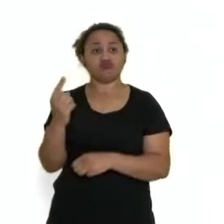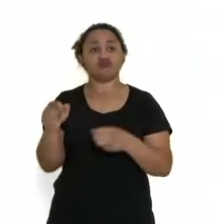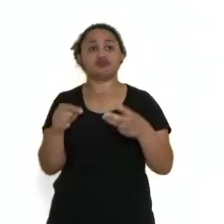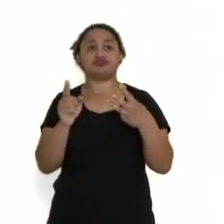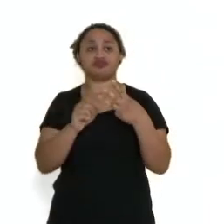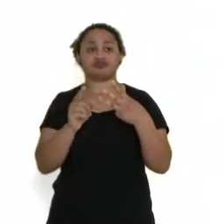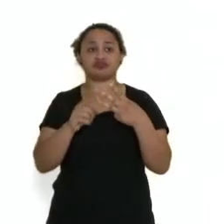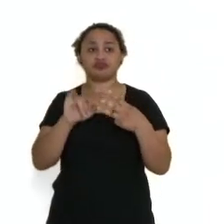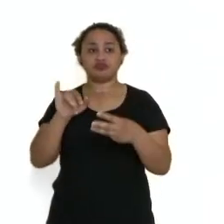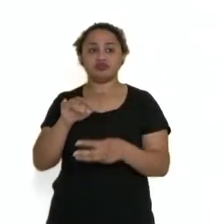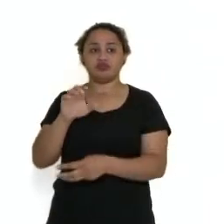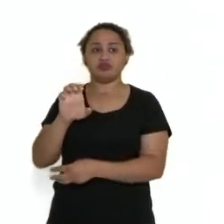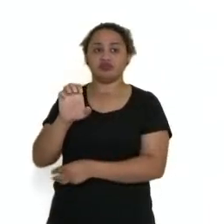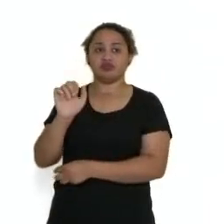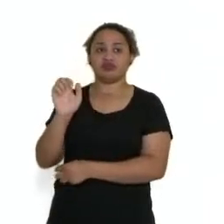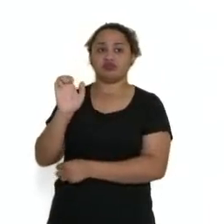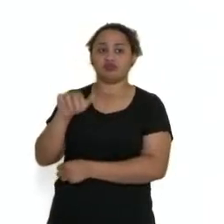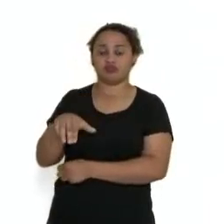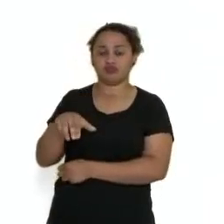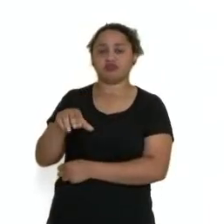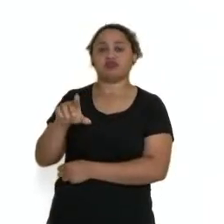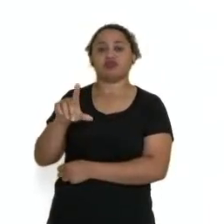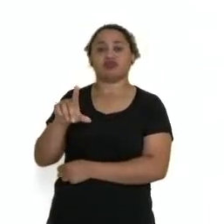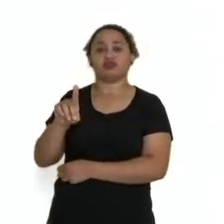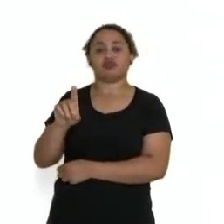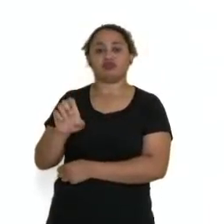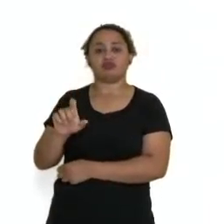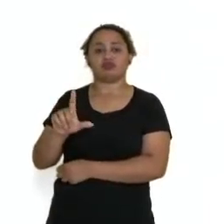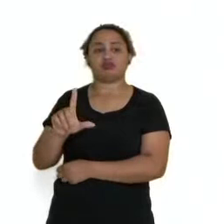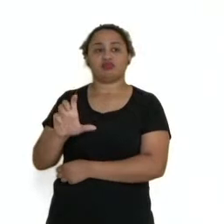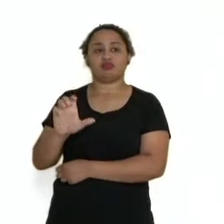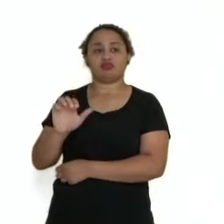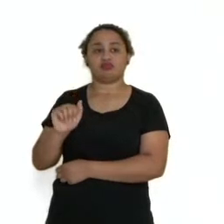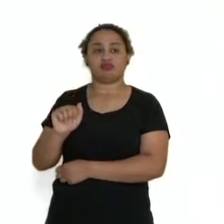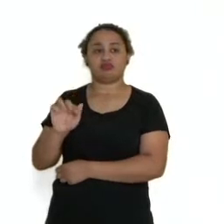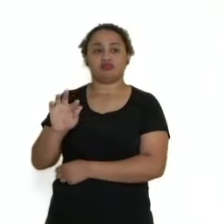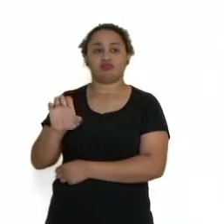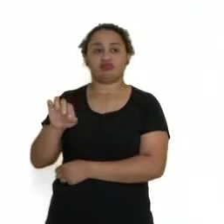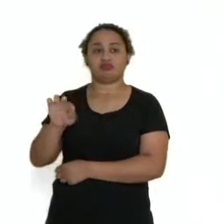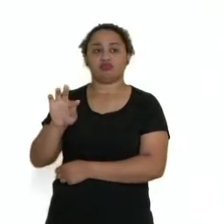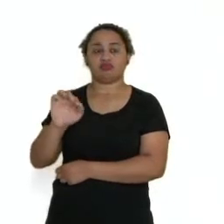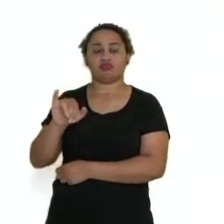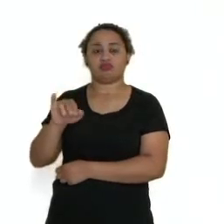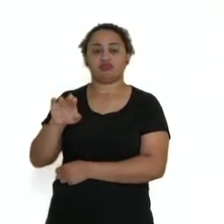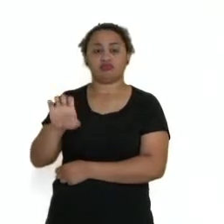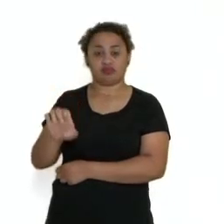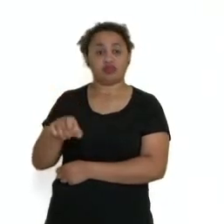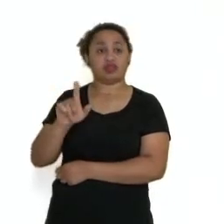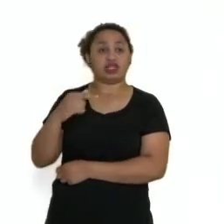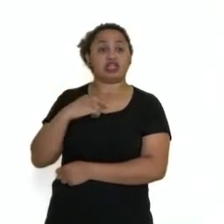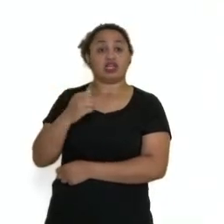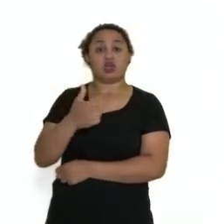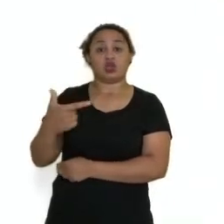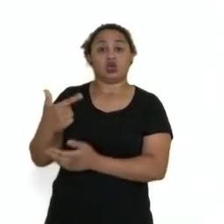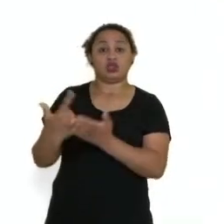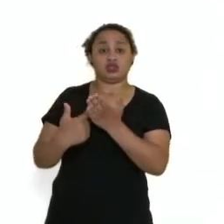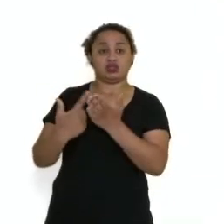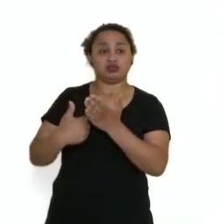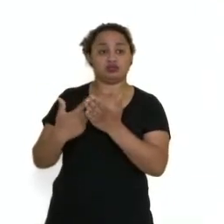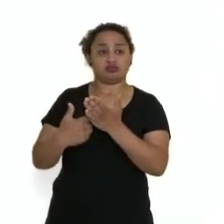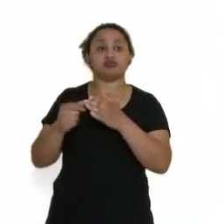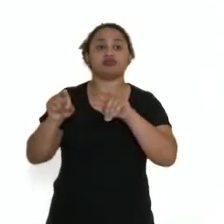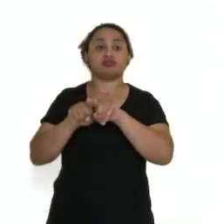La Fontaine, no século XVII, na França, com 12 livros. E pertence ao gênero oral as fábulas